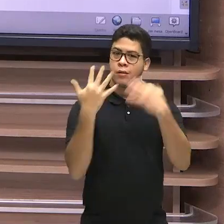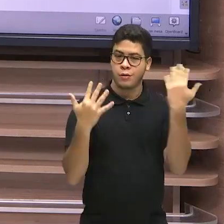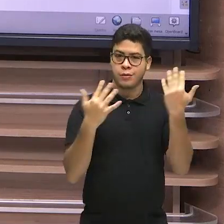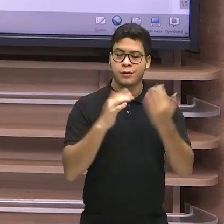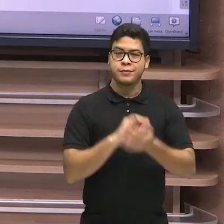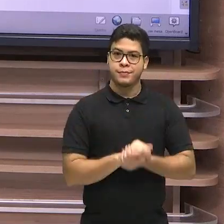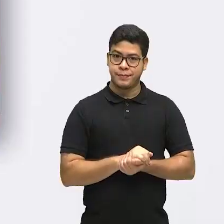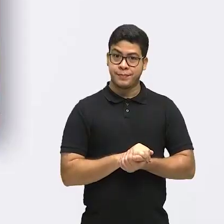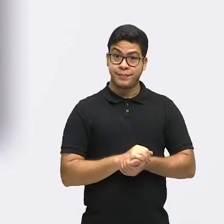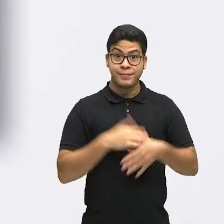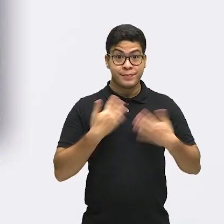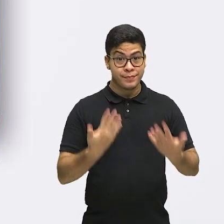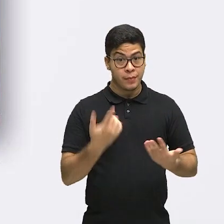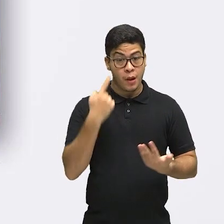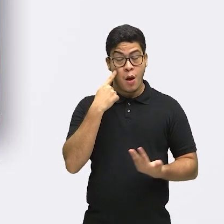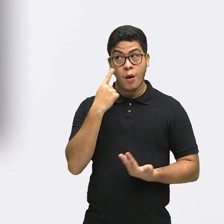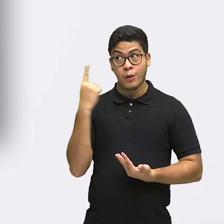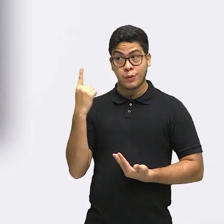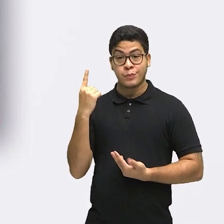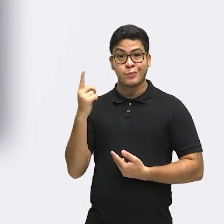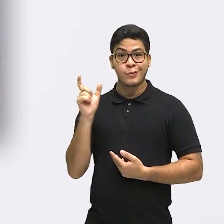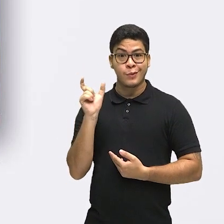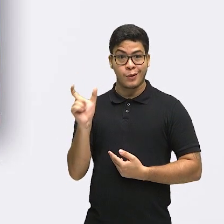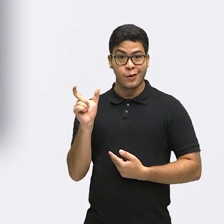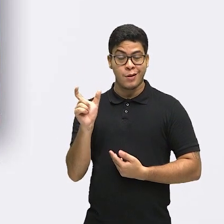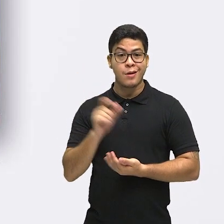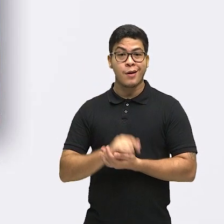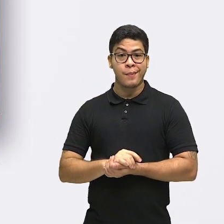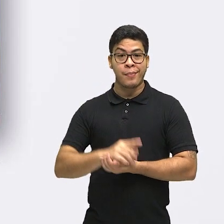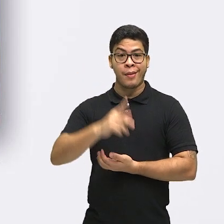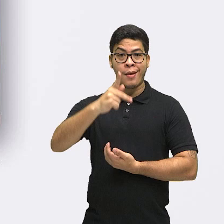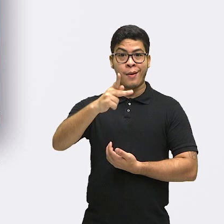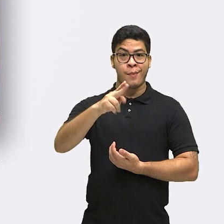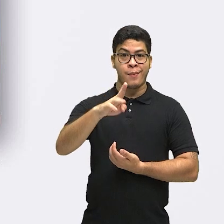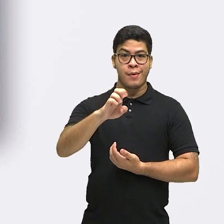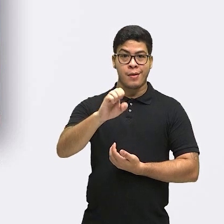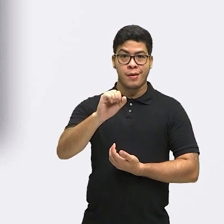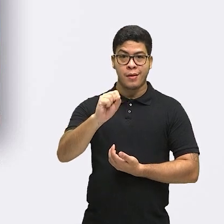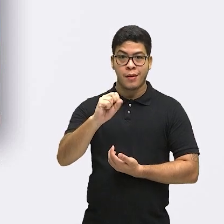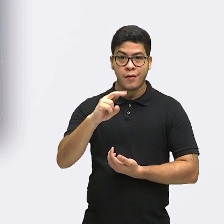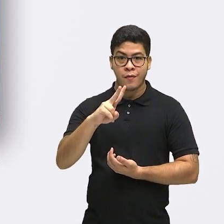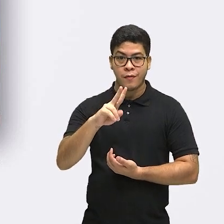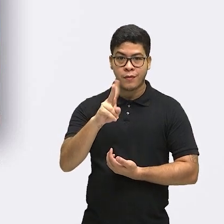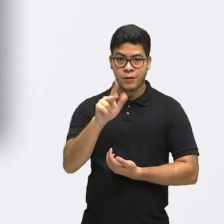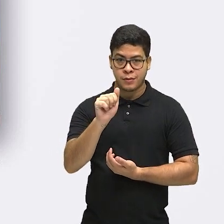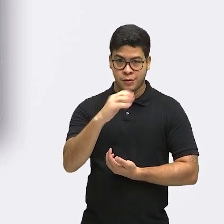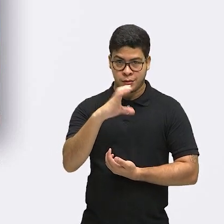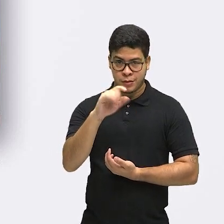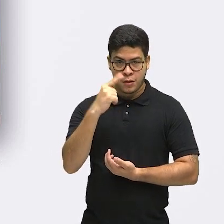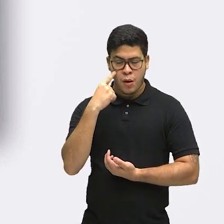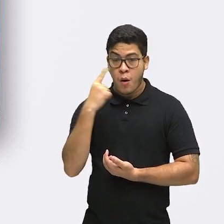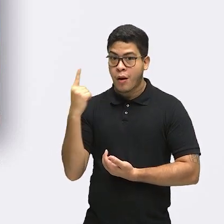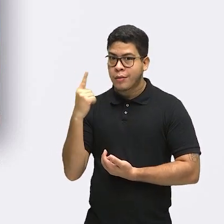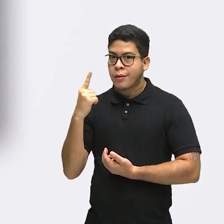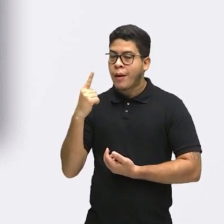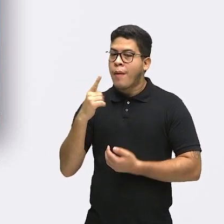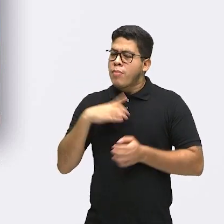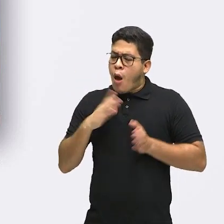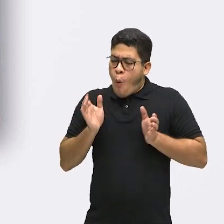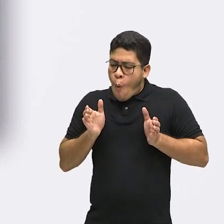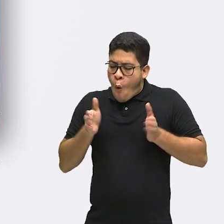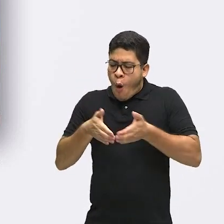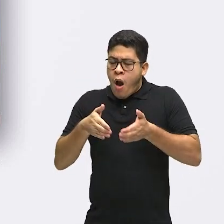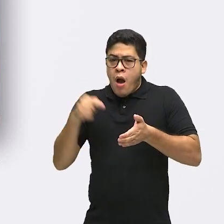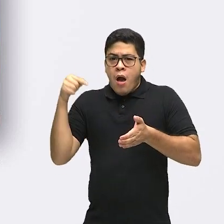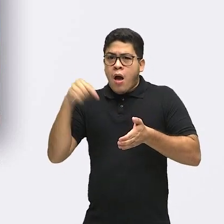acabar. E preservação ambiental apresenta um sentido mais restrito, significando